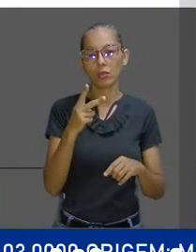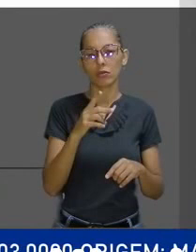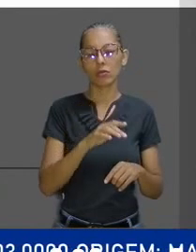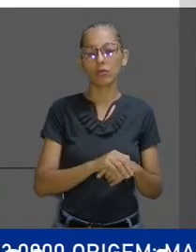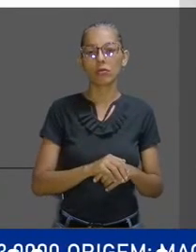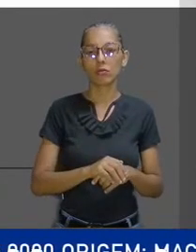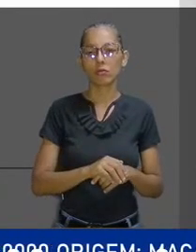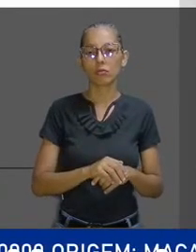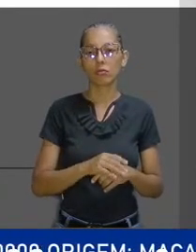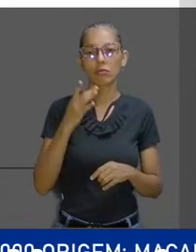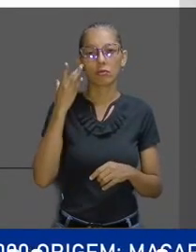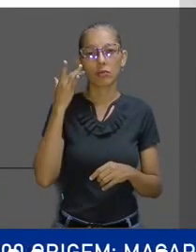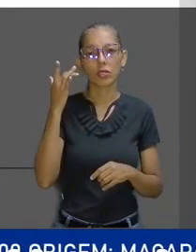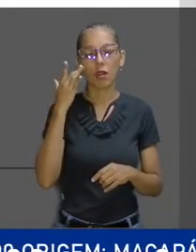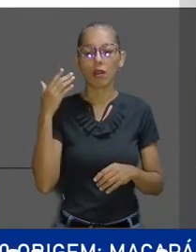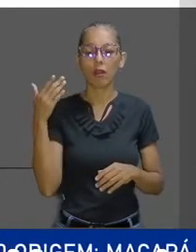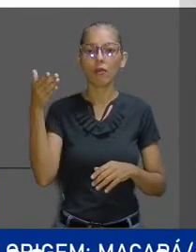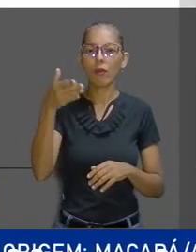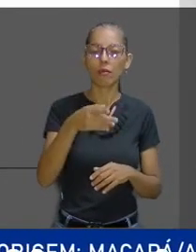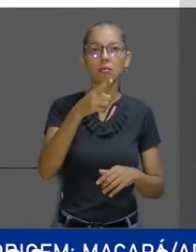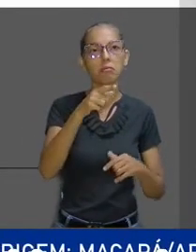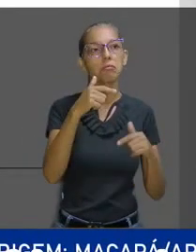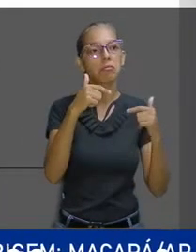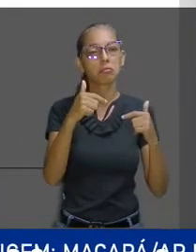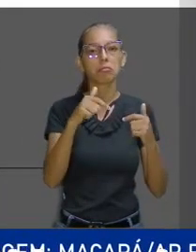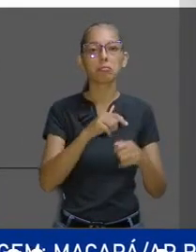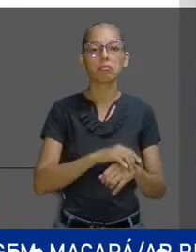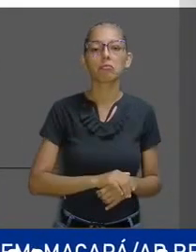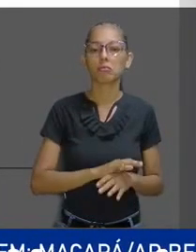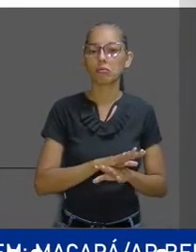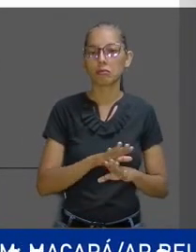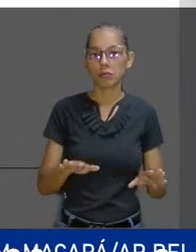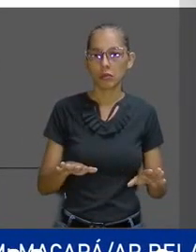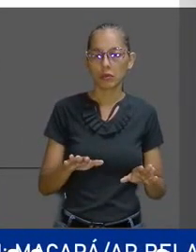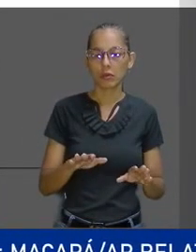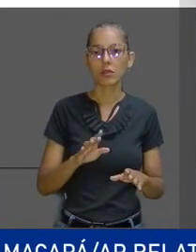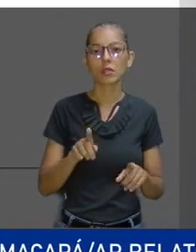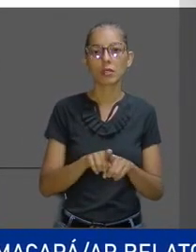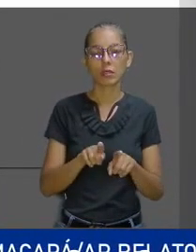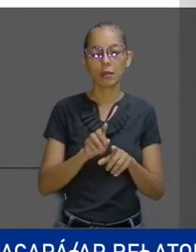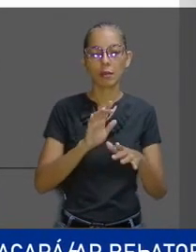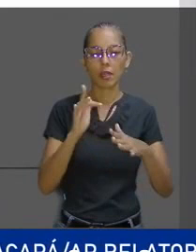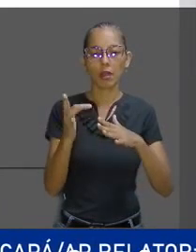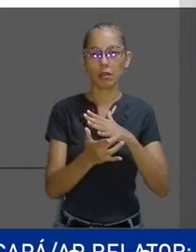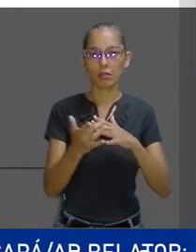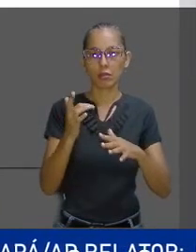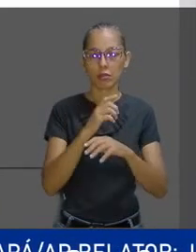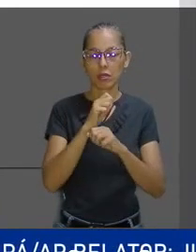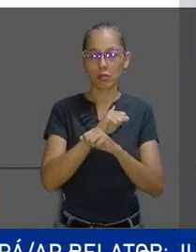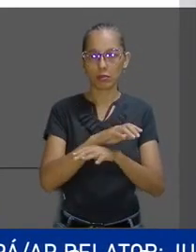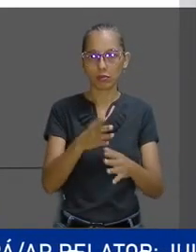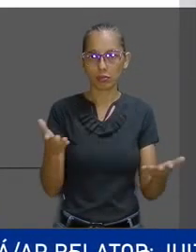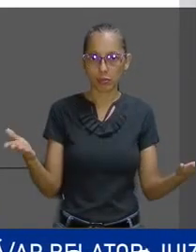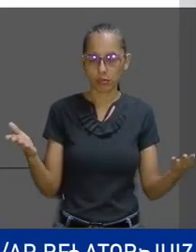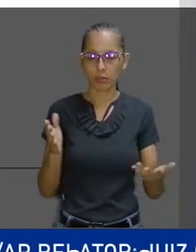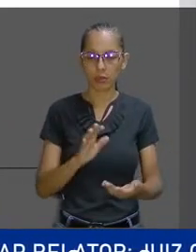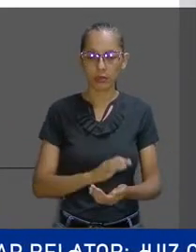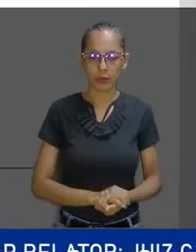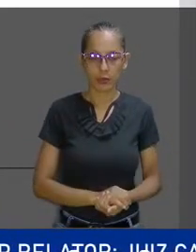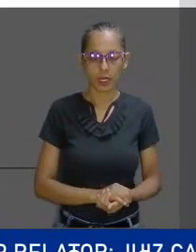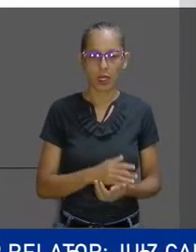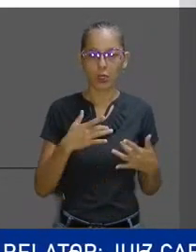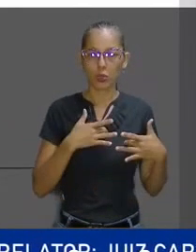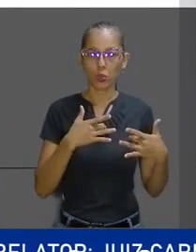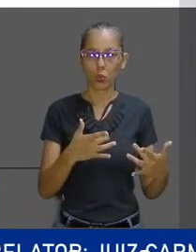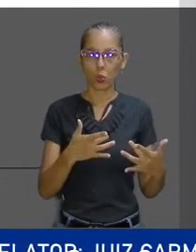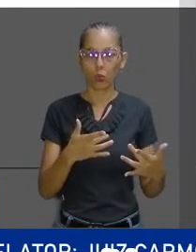associação denominada Abrace e em suas redes sociais pessoais. Destacou que a Abrace doa alimentos, roupas,